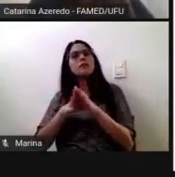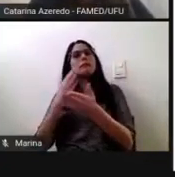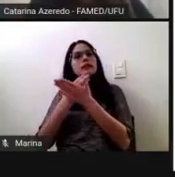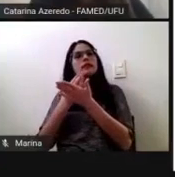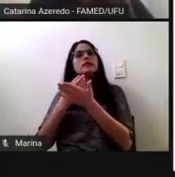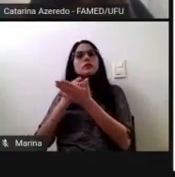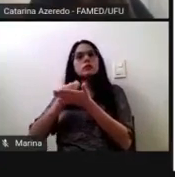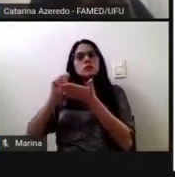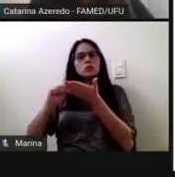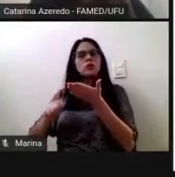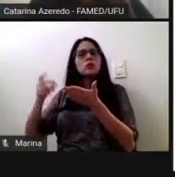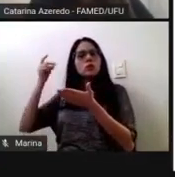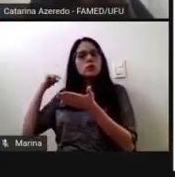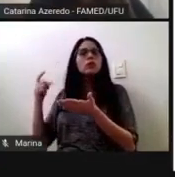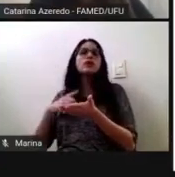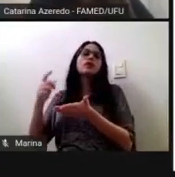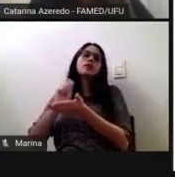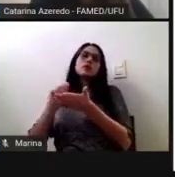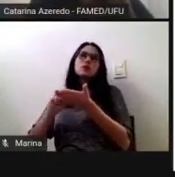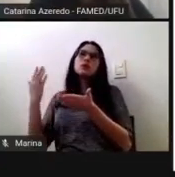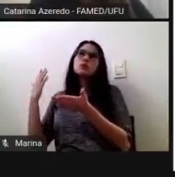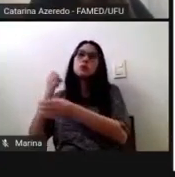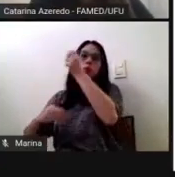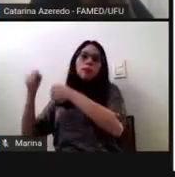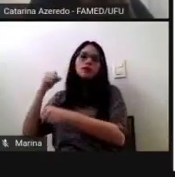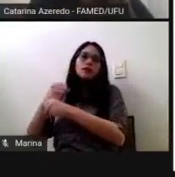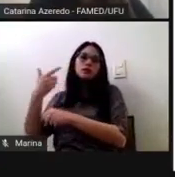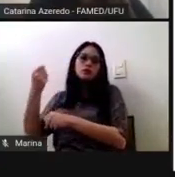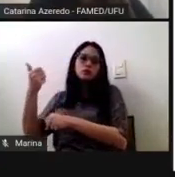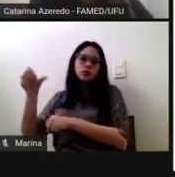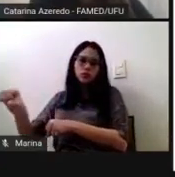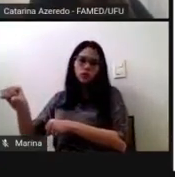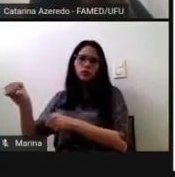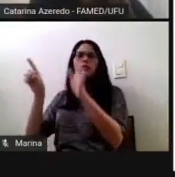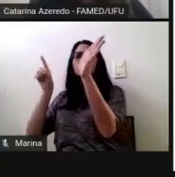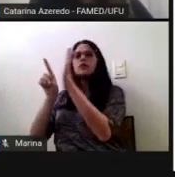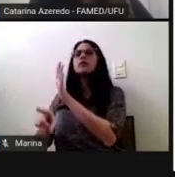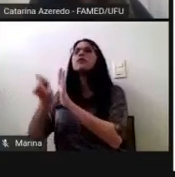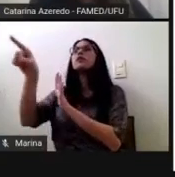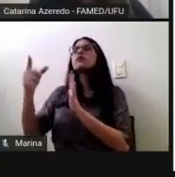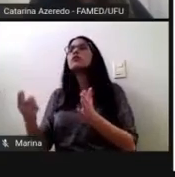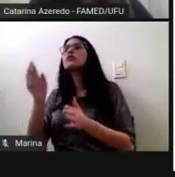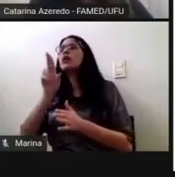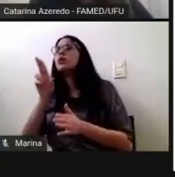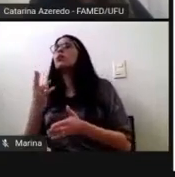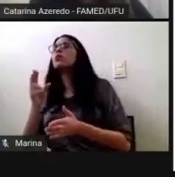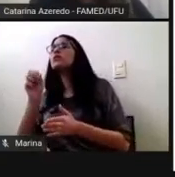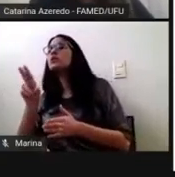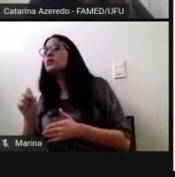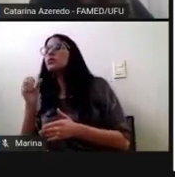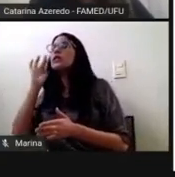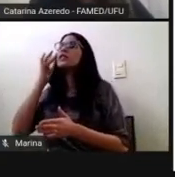de Saúde, que é a PNS, que foi realizada em 2019, que incluiu perguntas sobre a satisfação do usuário e qualidade da atenção